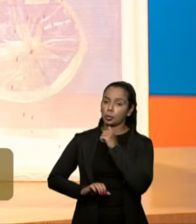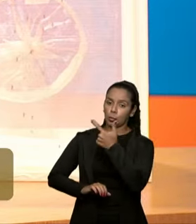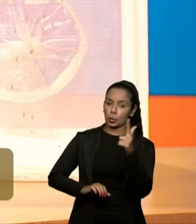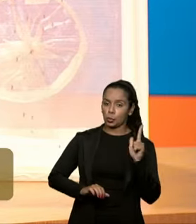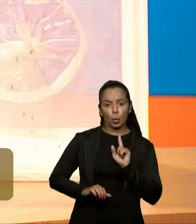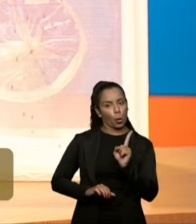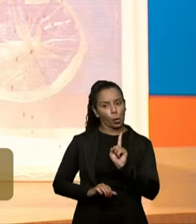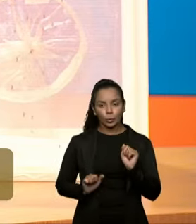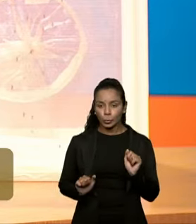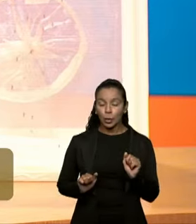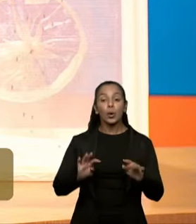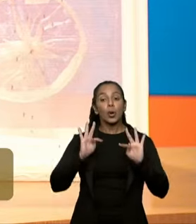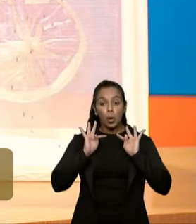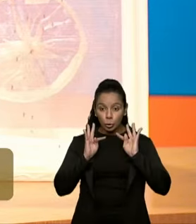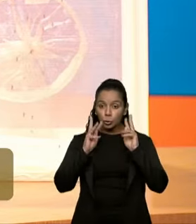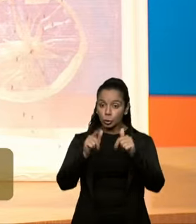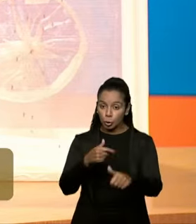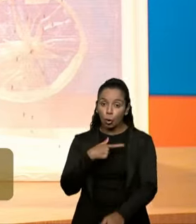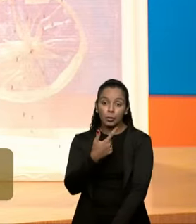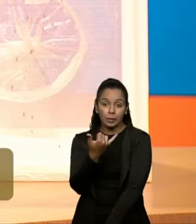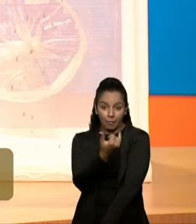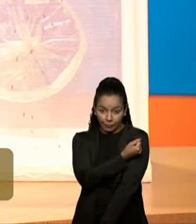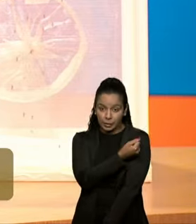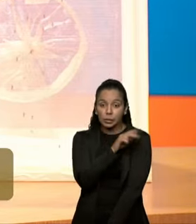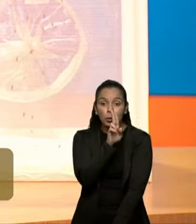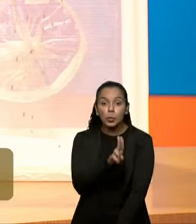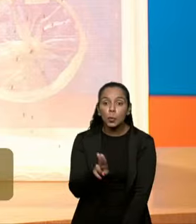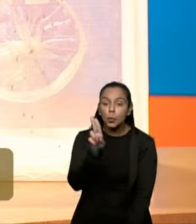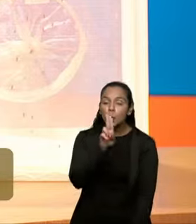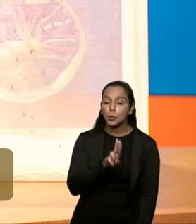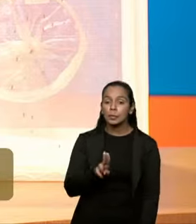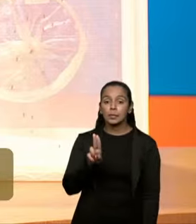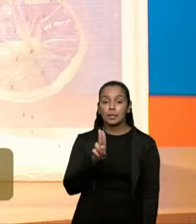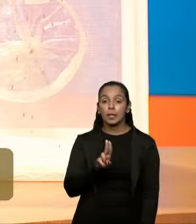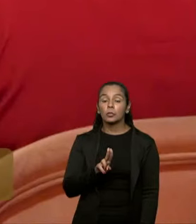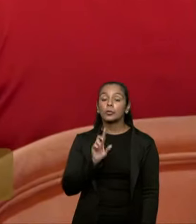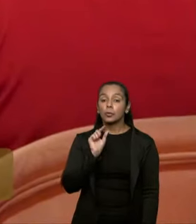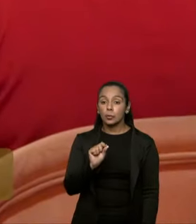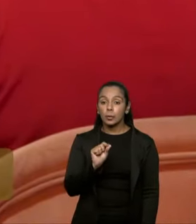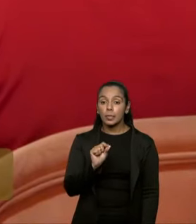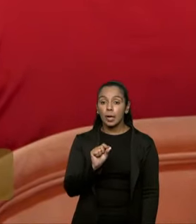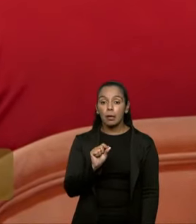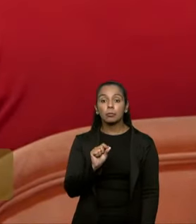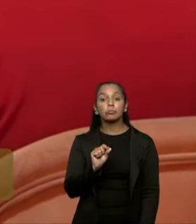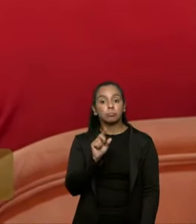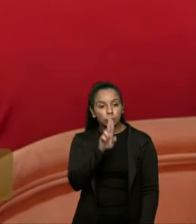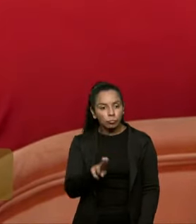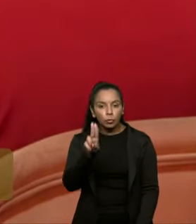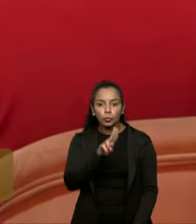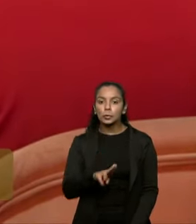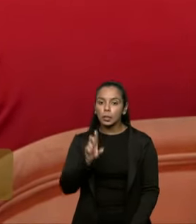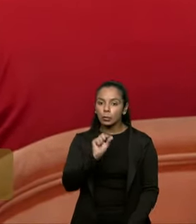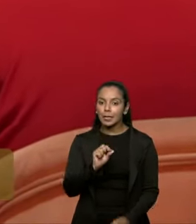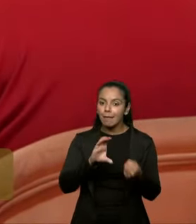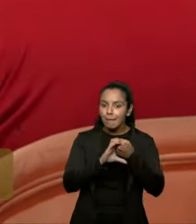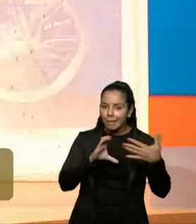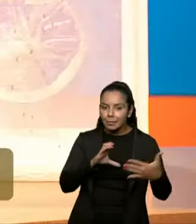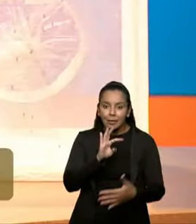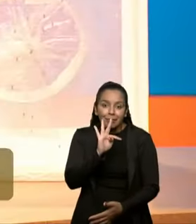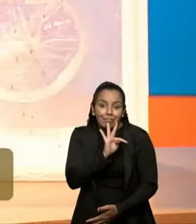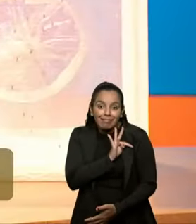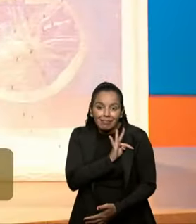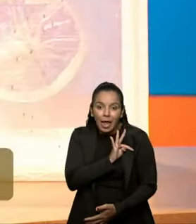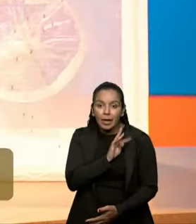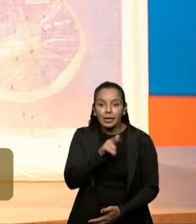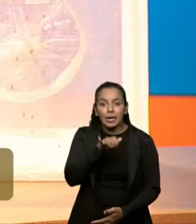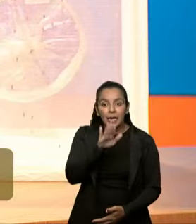outro, né? Uhum. Toda vacina vai ser usada em cima de critérios técnicos de quem precisa mais. Existe. Não é quem pode